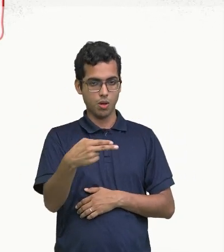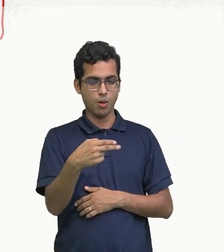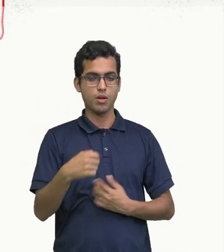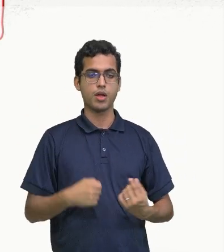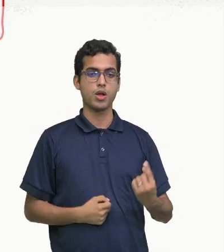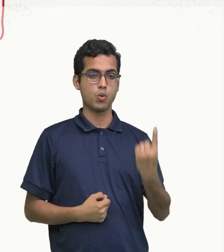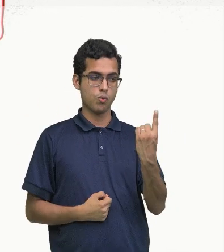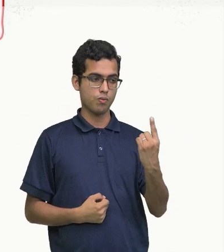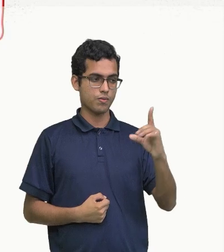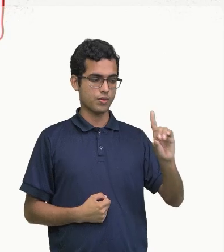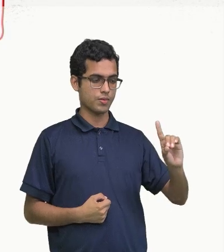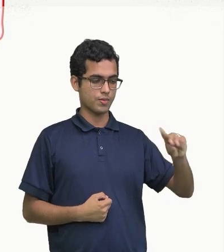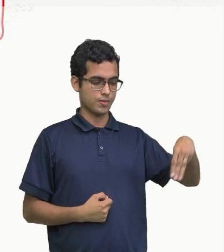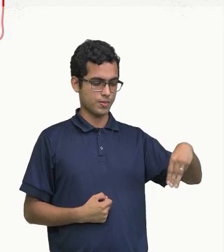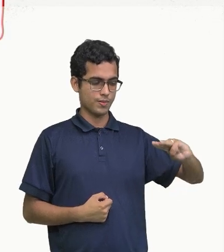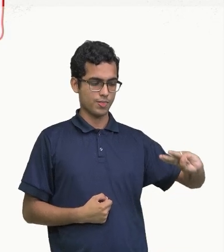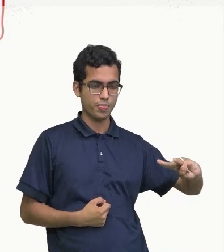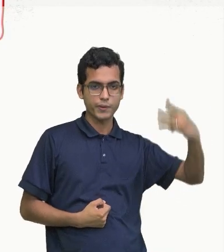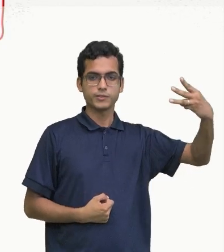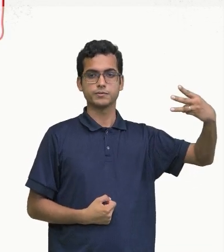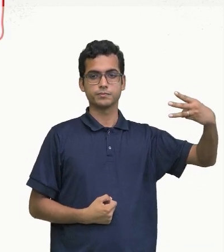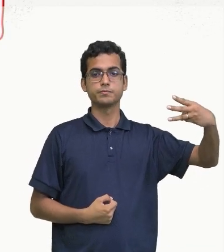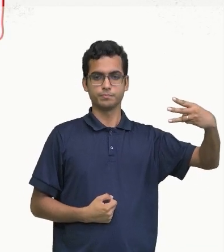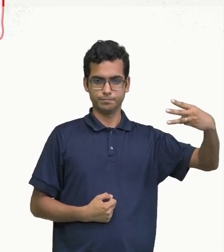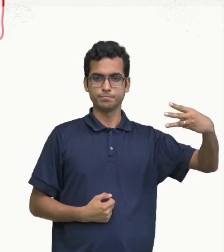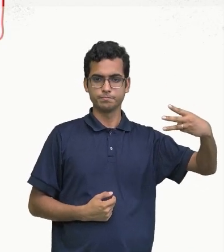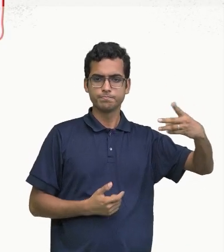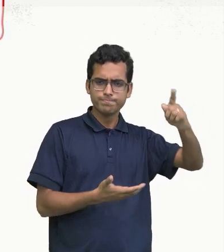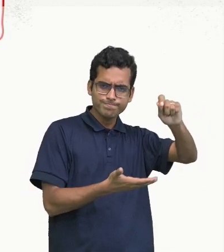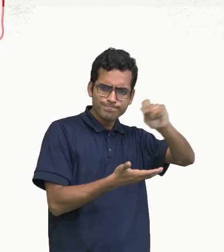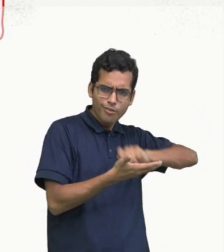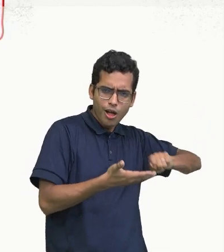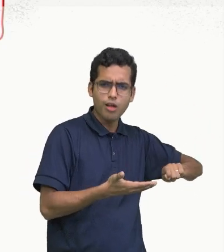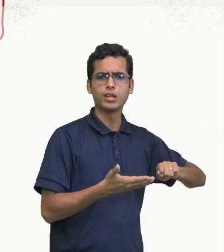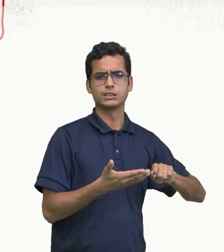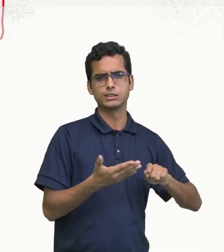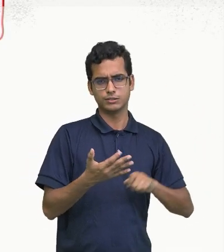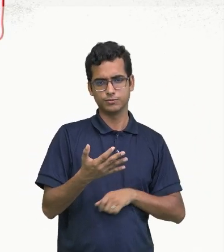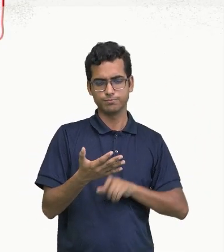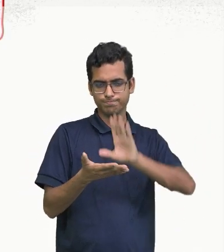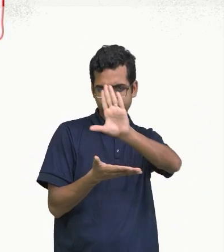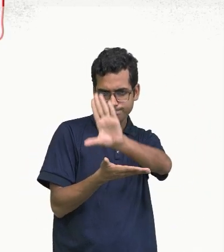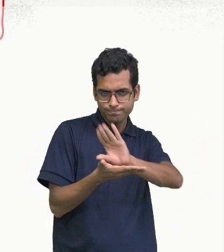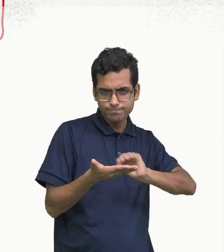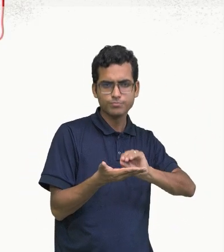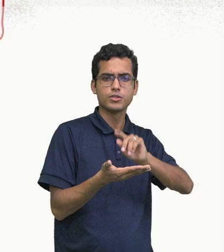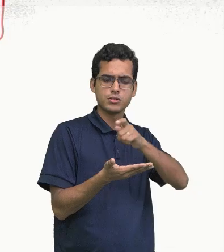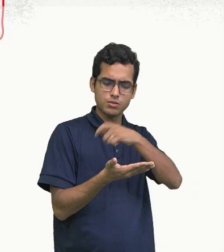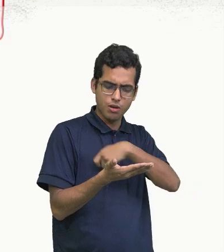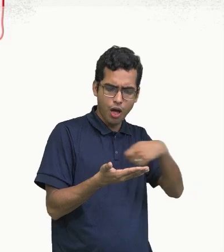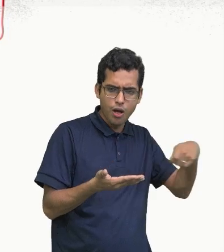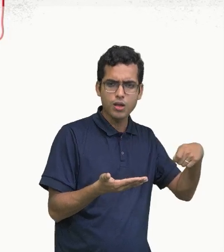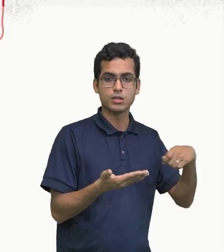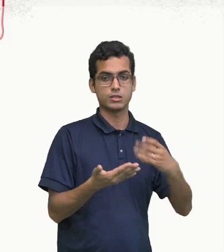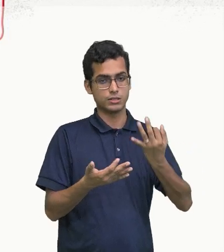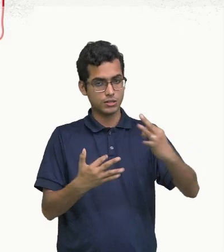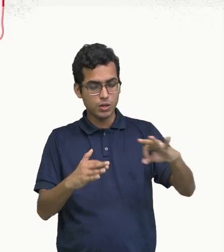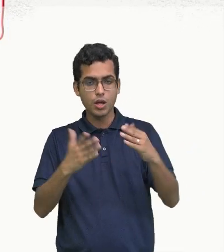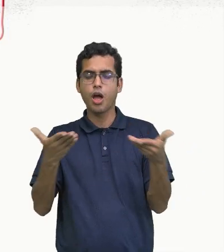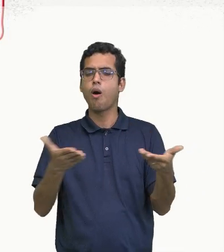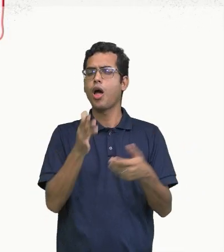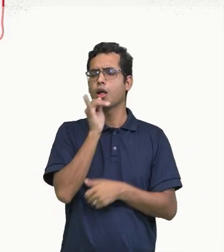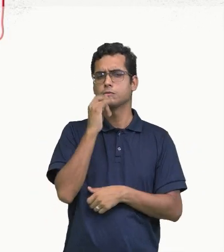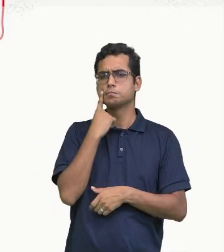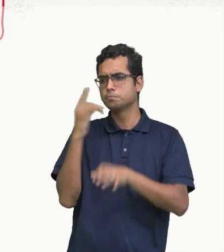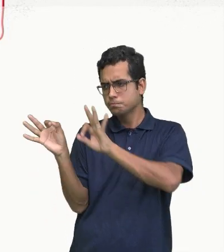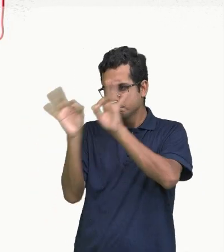Então, anote que logo, logo a gente vai ter que usar essa conversão aí. Mas aí você vai estar se perguntando, tá, já vi esses